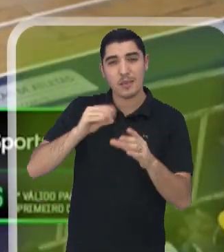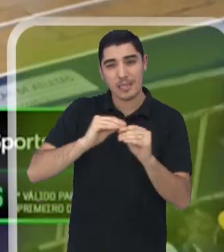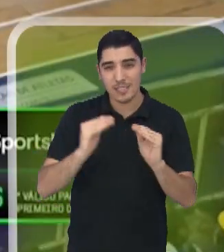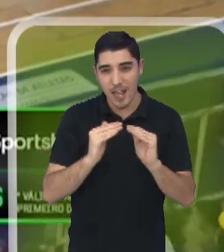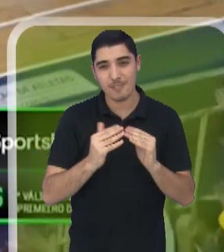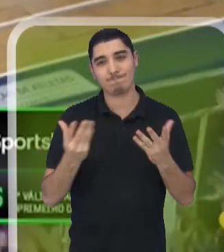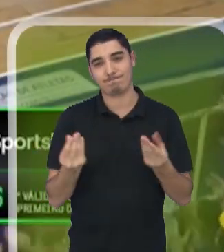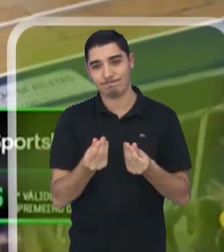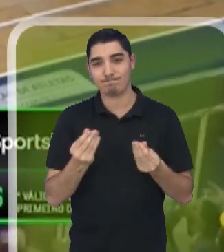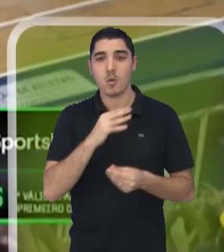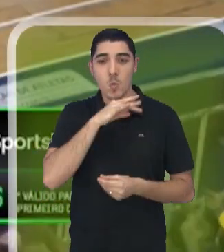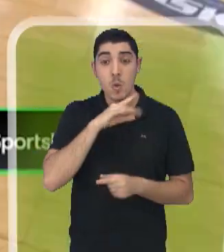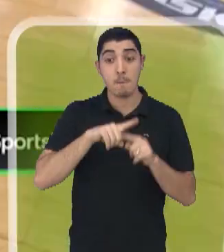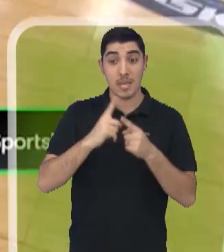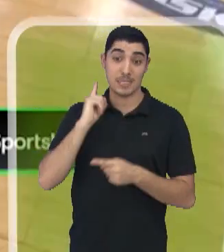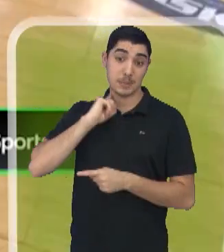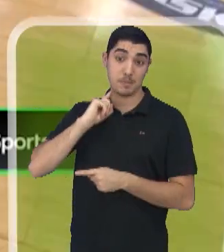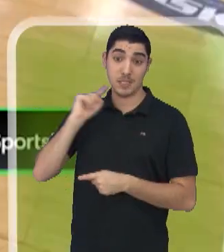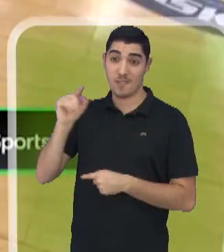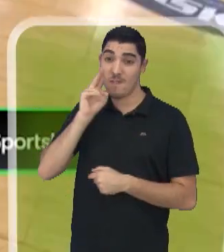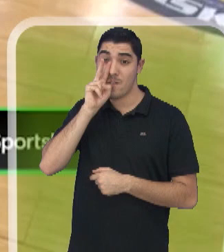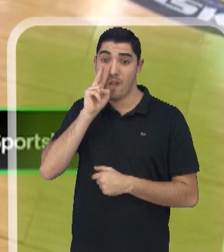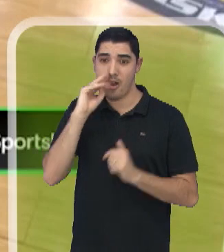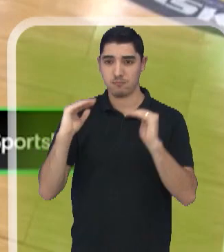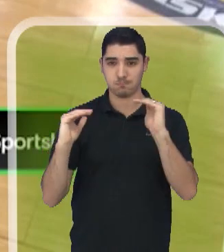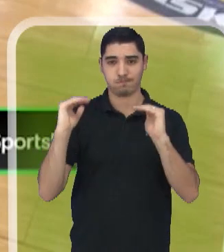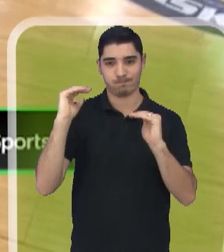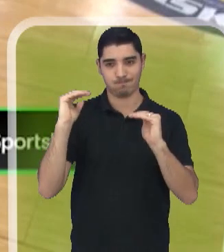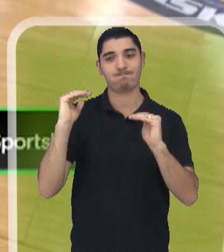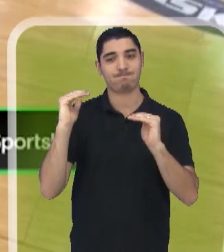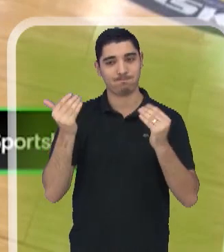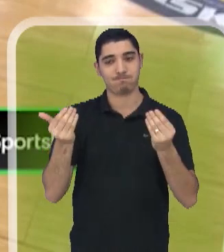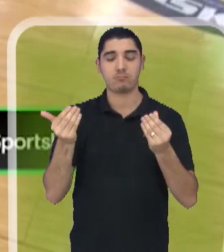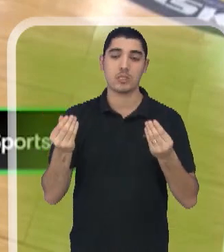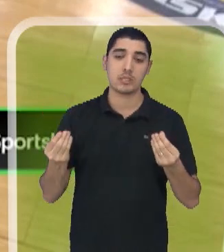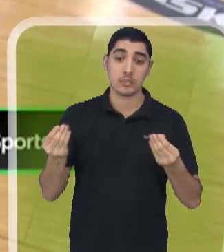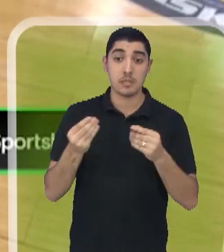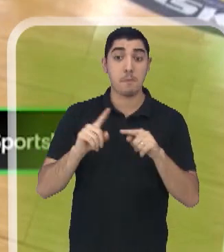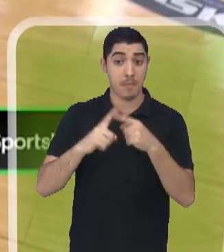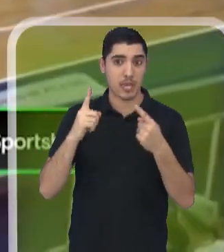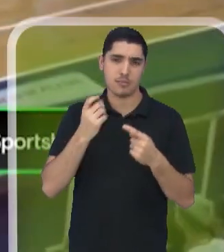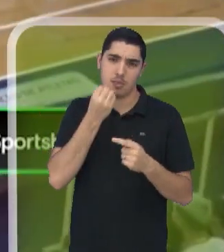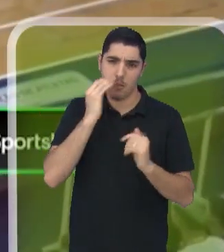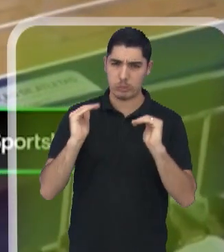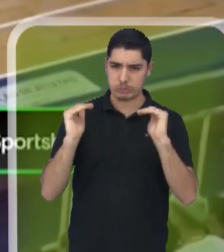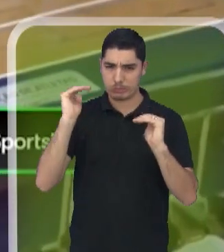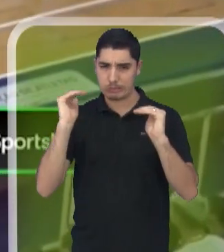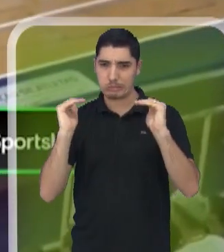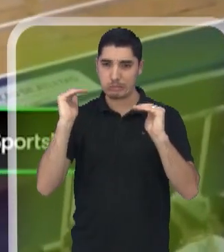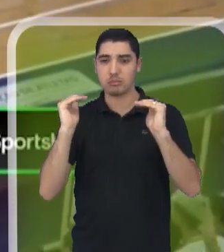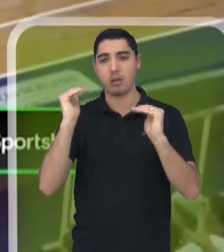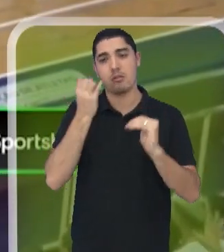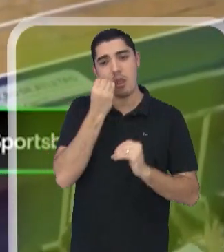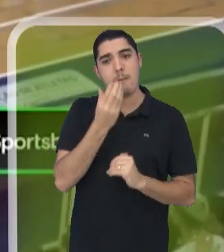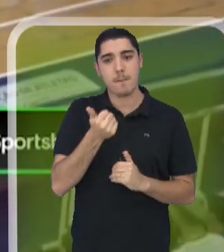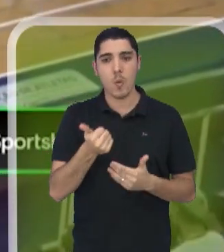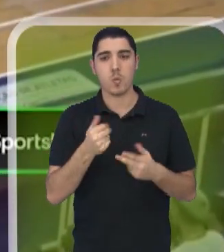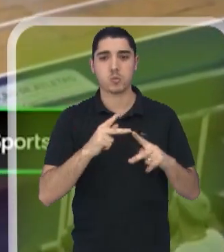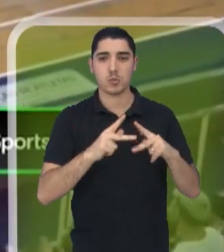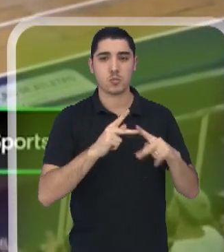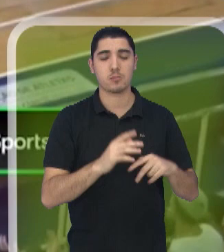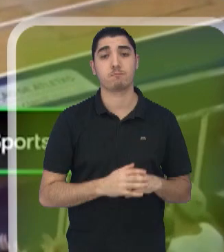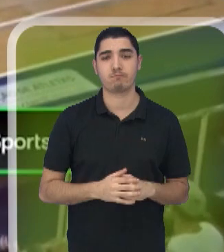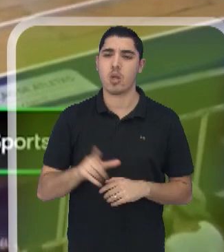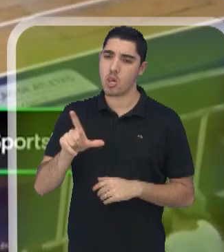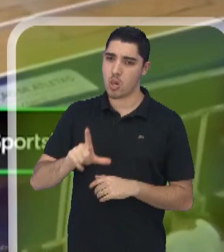é ruim, mas o time do Minas é um pouquinho superior, então assim, o resultado, o fato de ter vendido o cara da derrota, é um sinal positivo para o São José. Sem dúvida alguma.